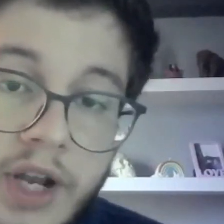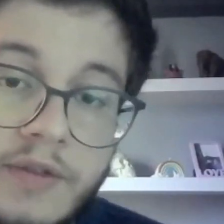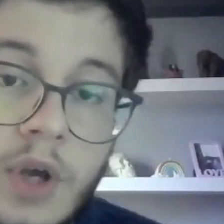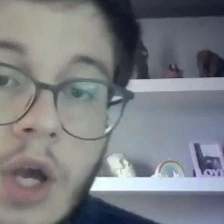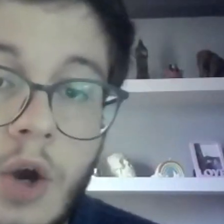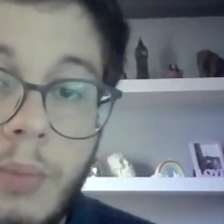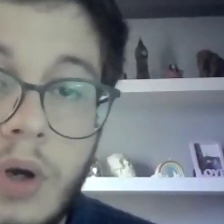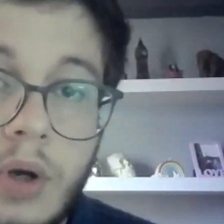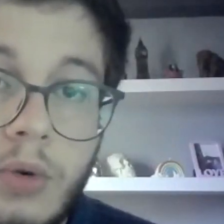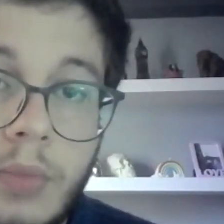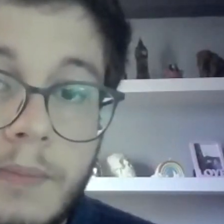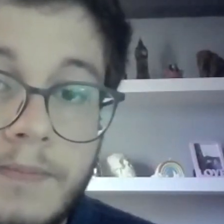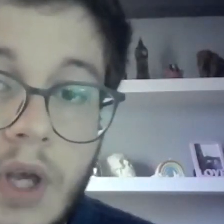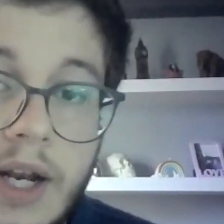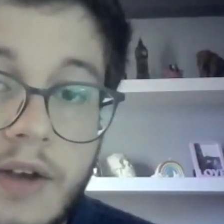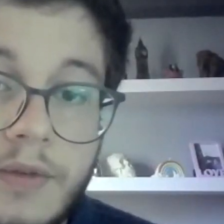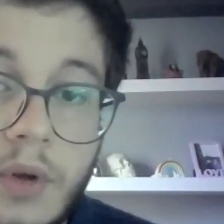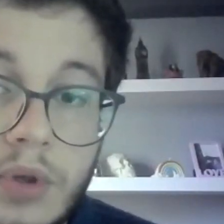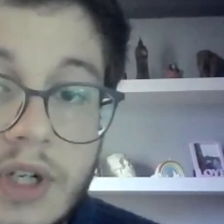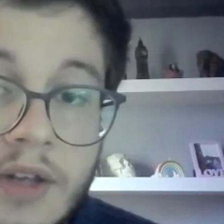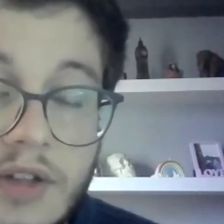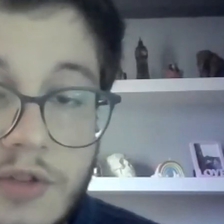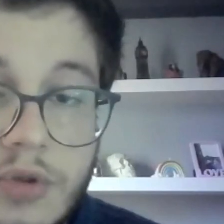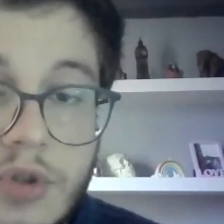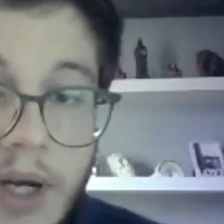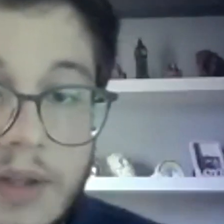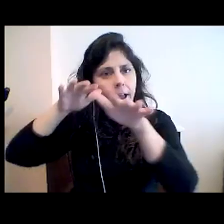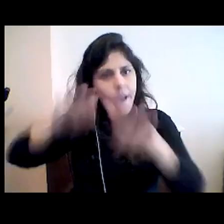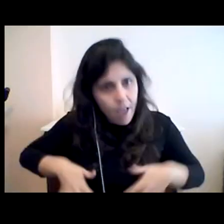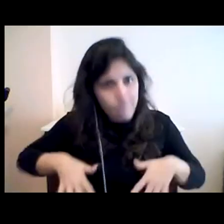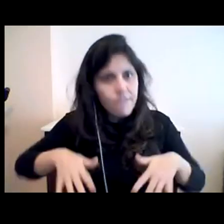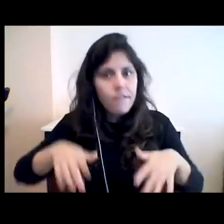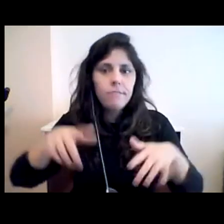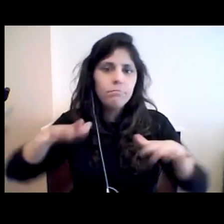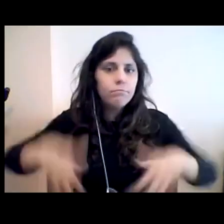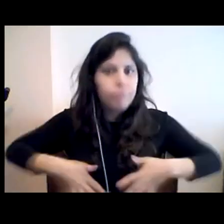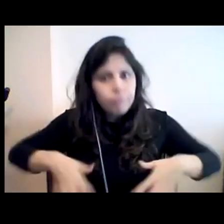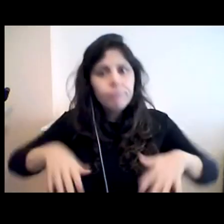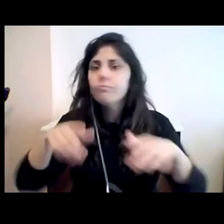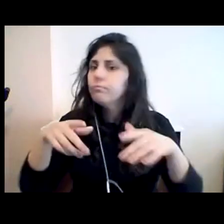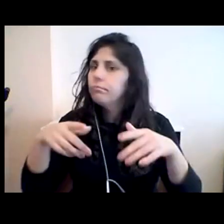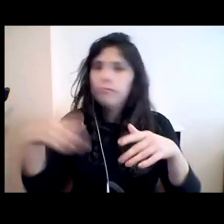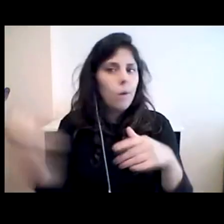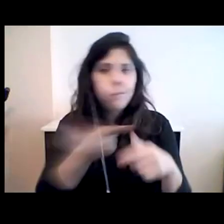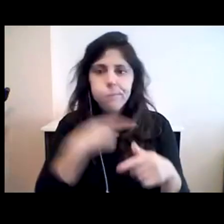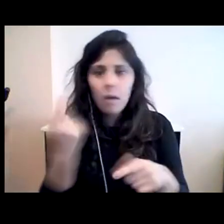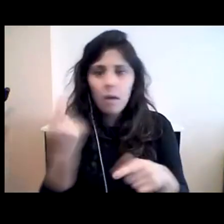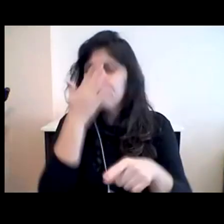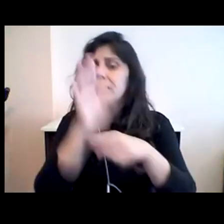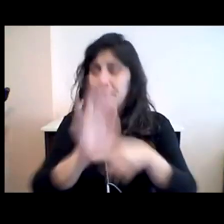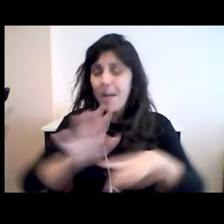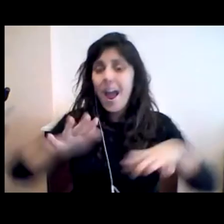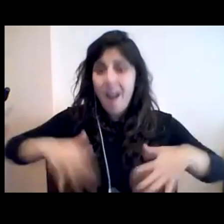exemplo, greve, como a greve contra as alterações climáticas, a greve climática estudantil, porque parte